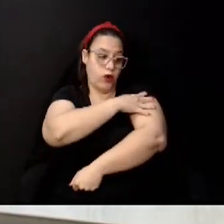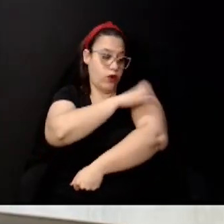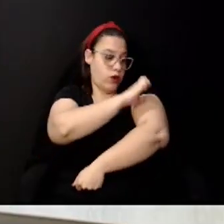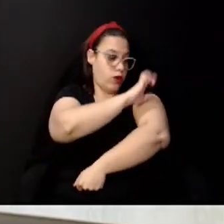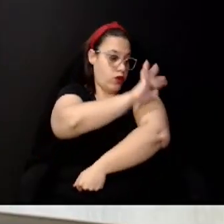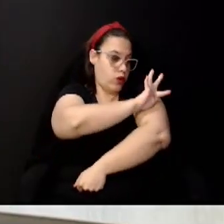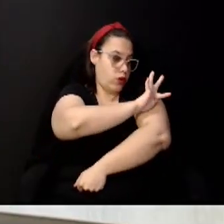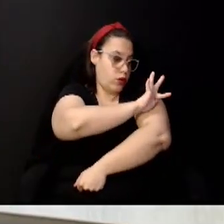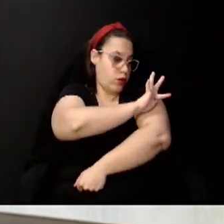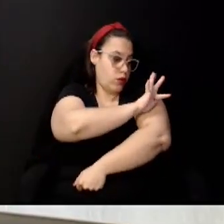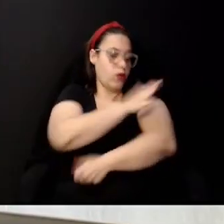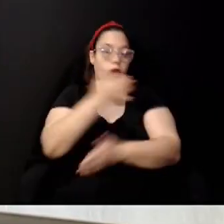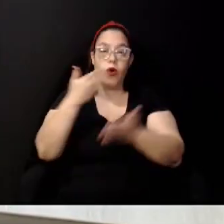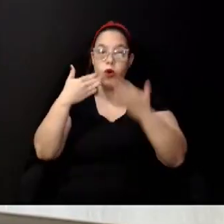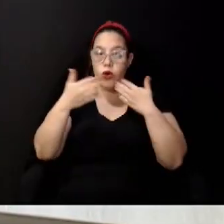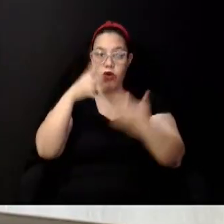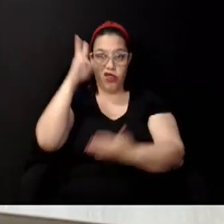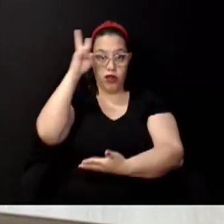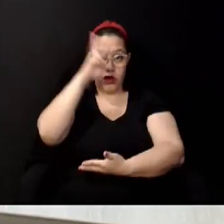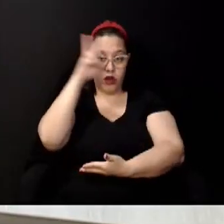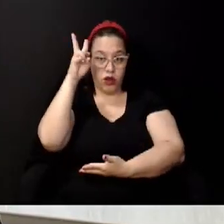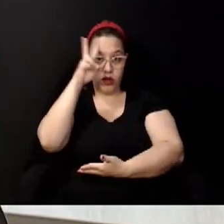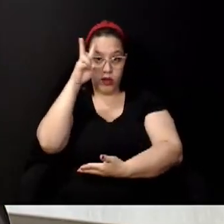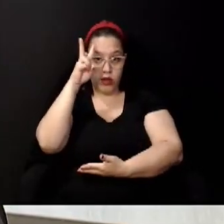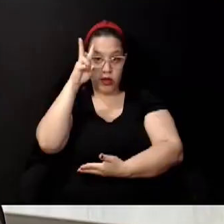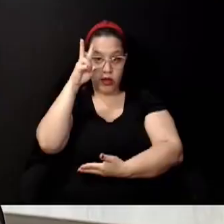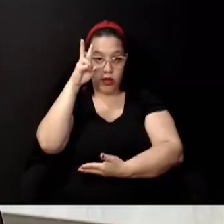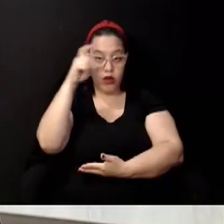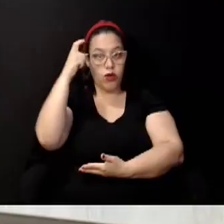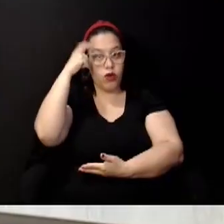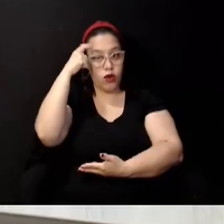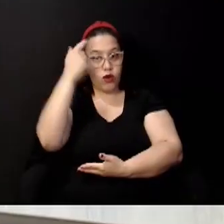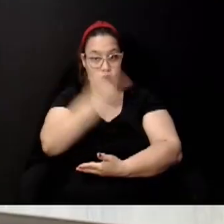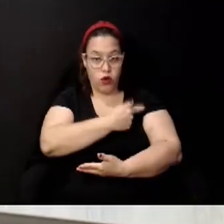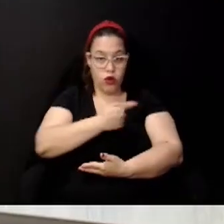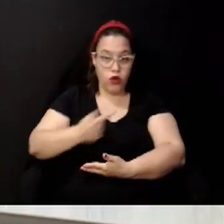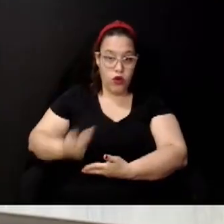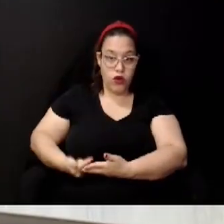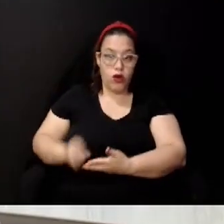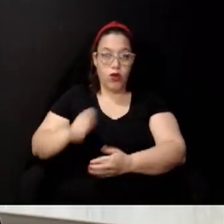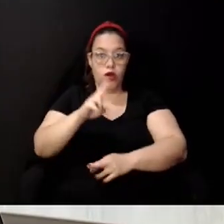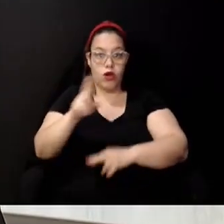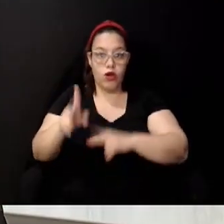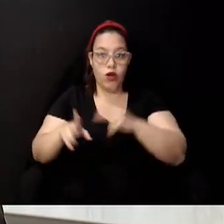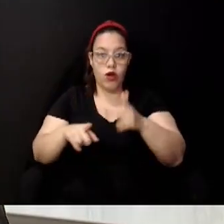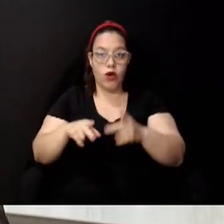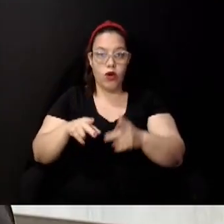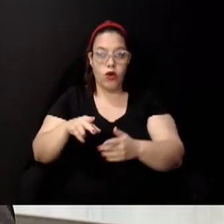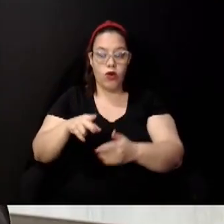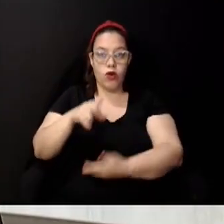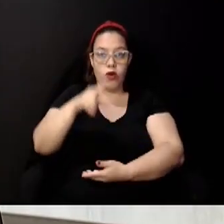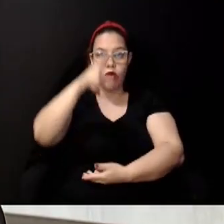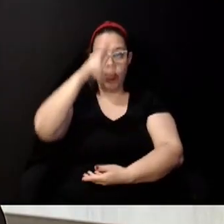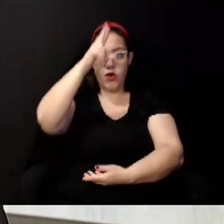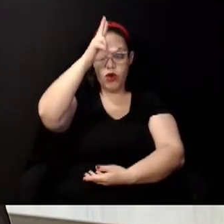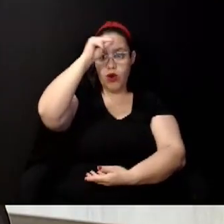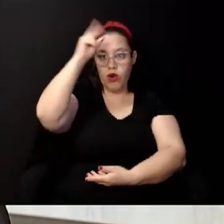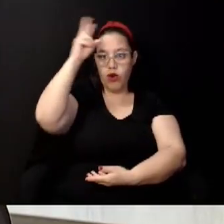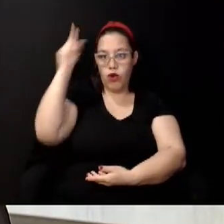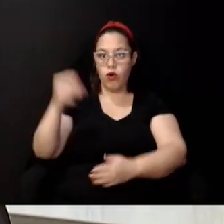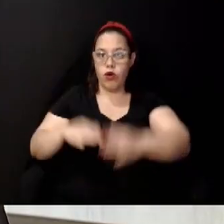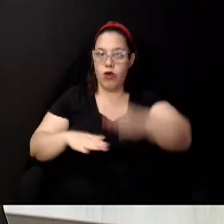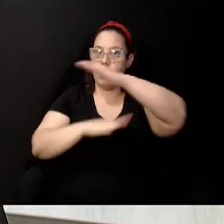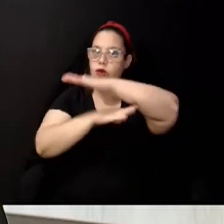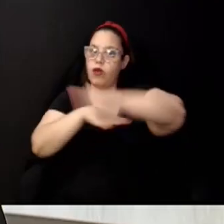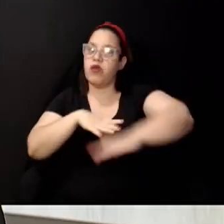de histórias para trazer conceito de governo, diferenciar a prefeitura de câmara, E as funções, o que